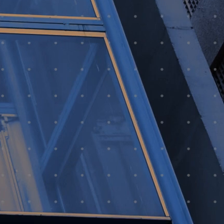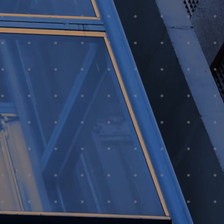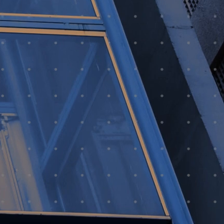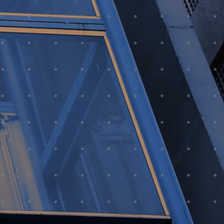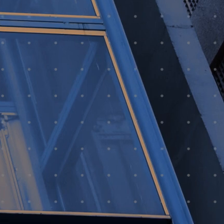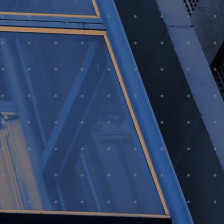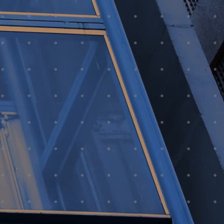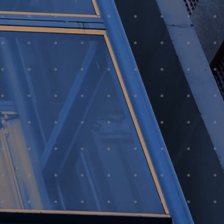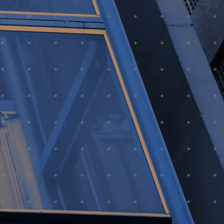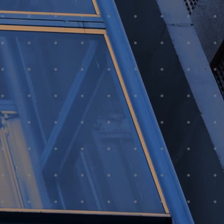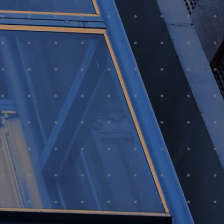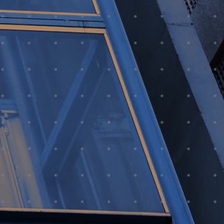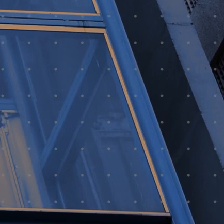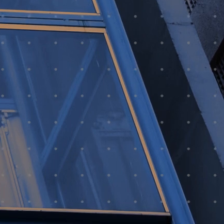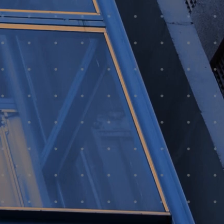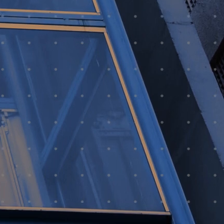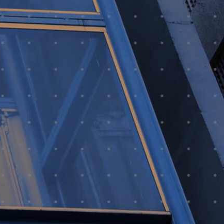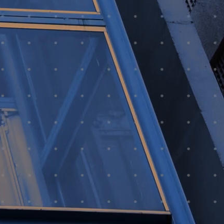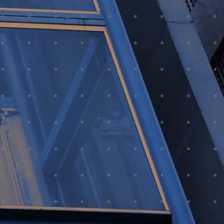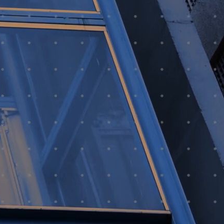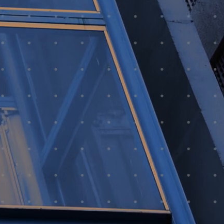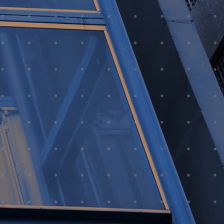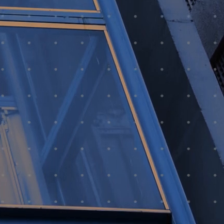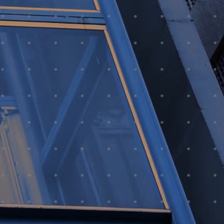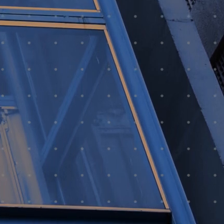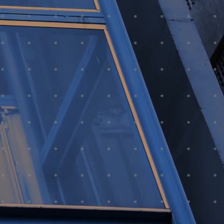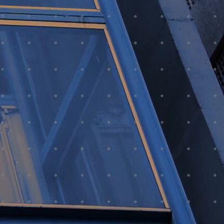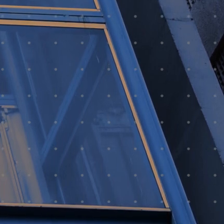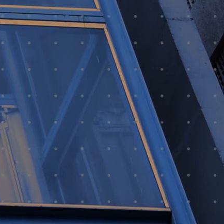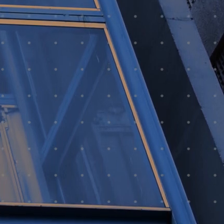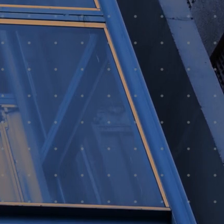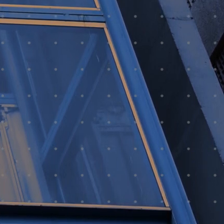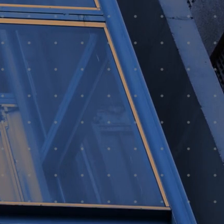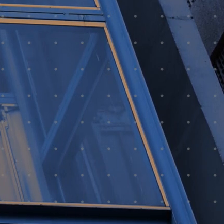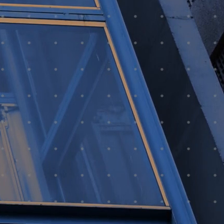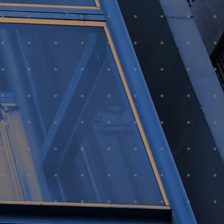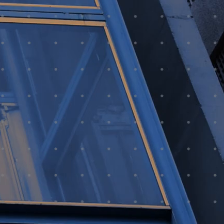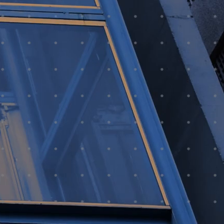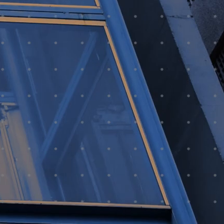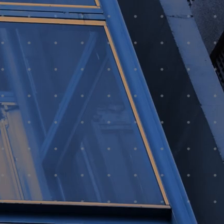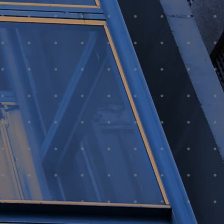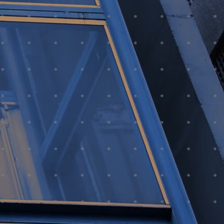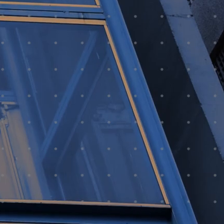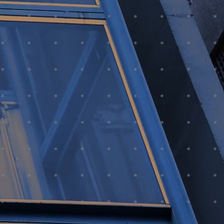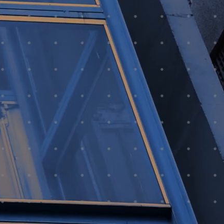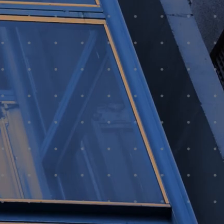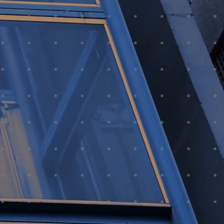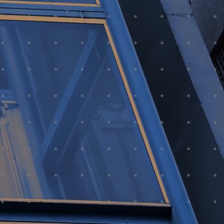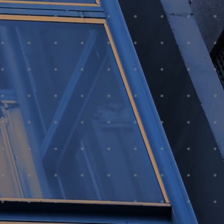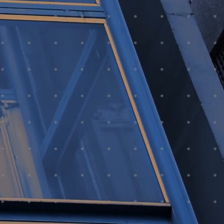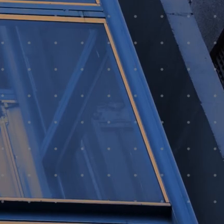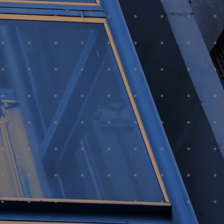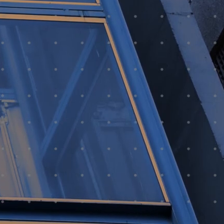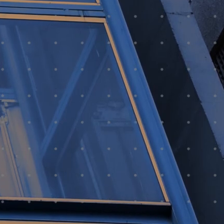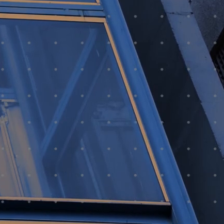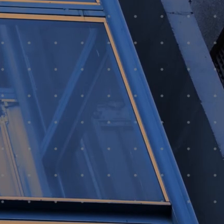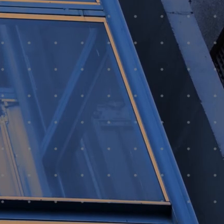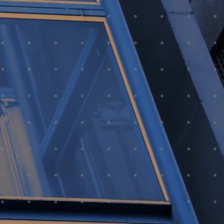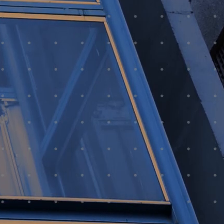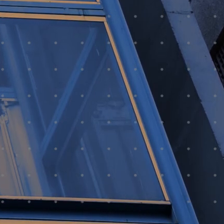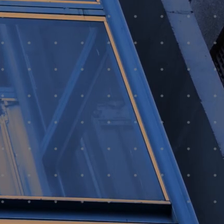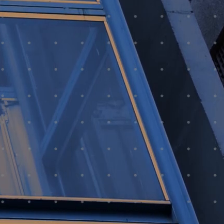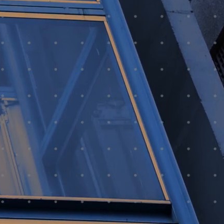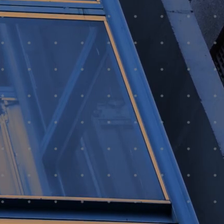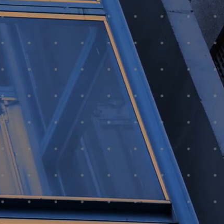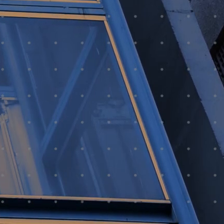de almoxarifado, auxiliar de cozinha, auxiliar de desenvolvimento infantil, auxiliar de escritório, auxiliar